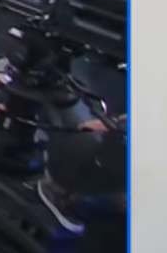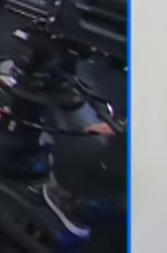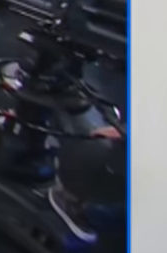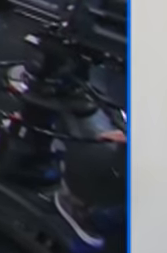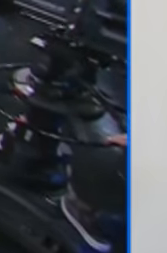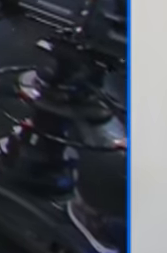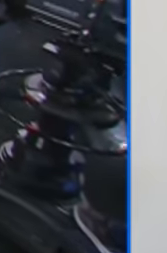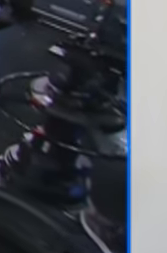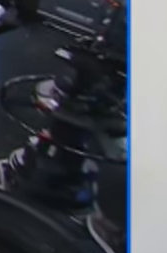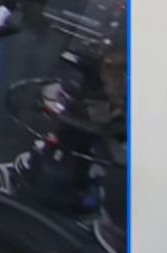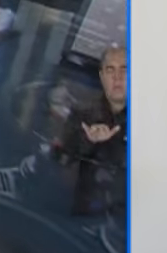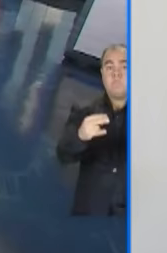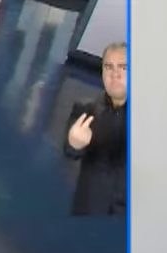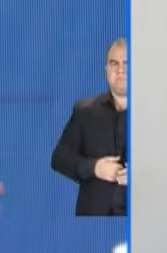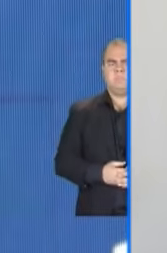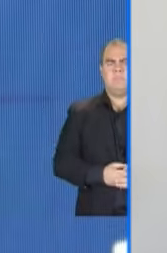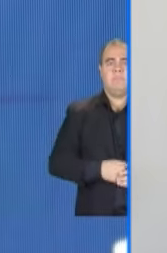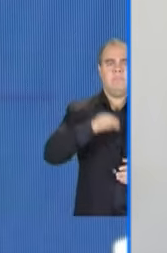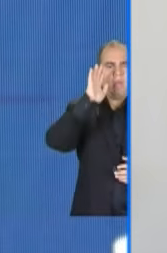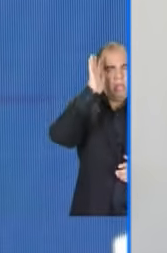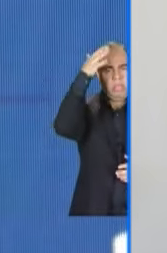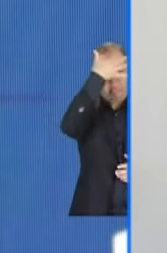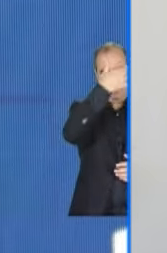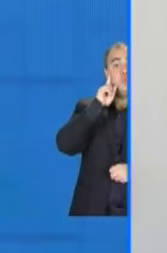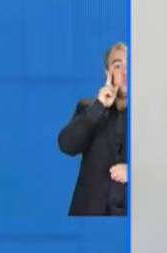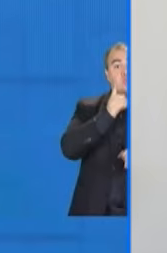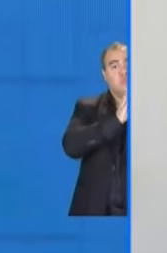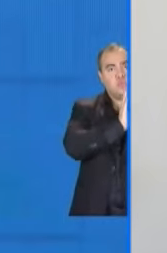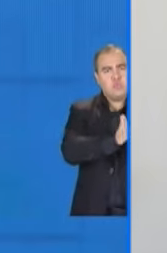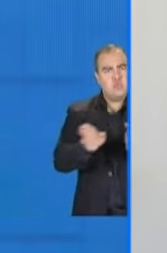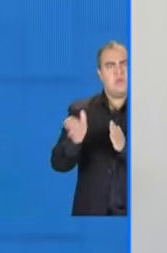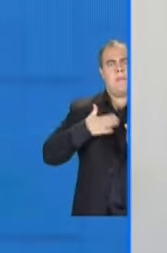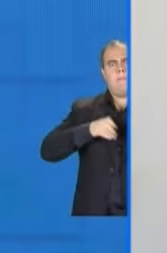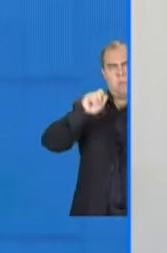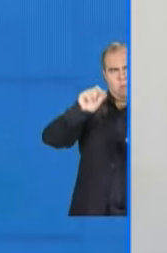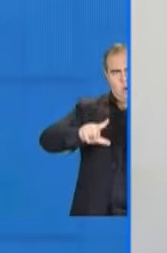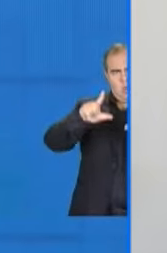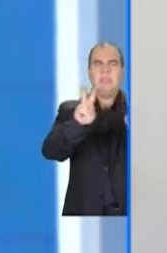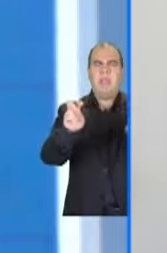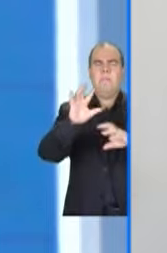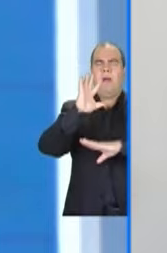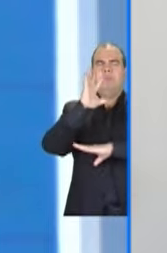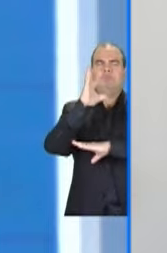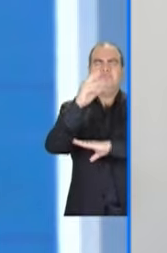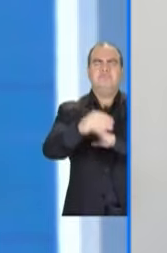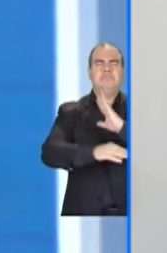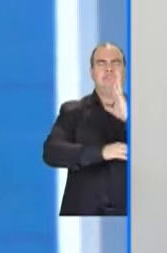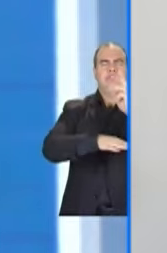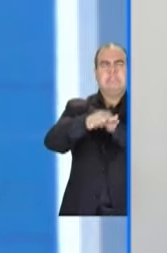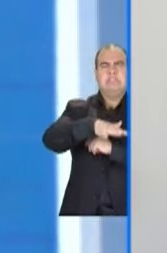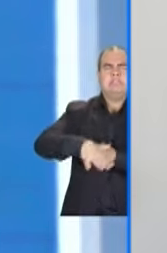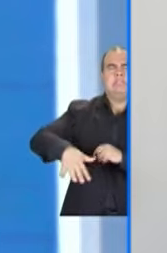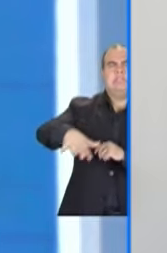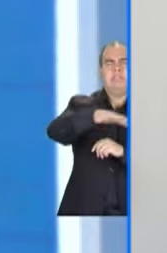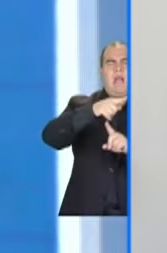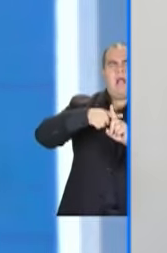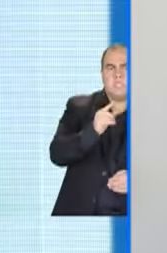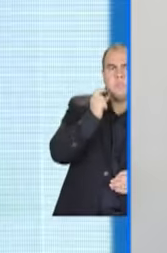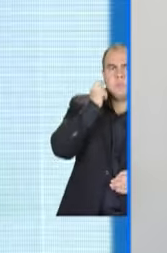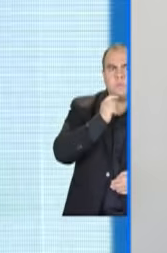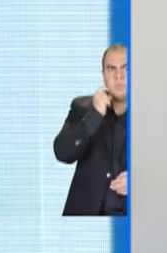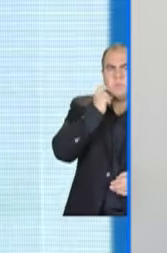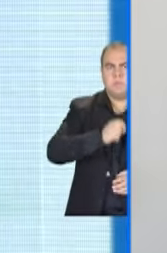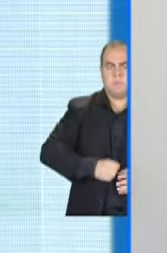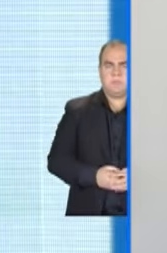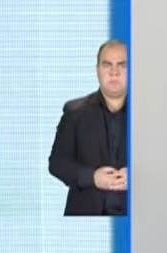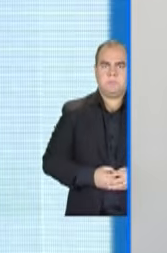o Marçal, que estava com 19%, oscilou positivamente para 21% de intenções de voto. Por que que a gente usa oscilou?